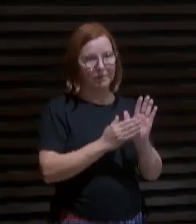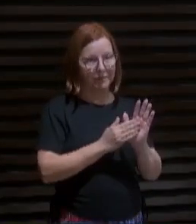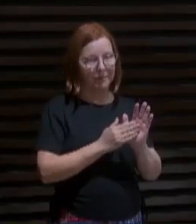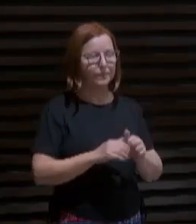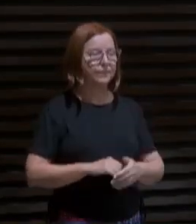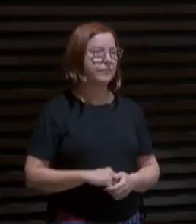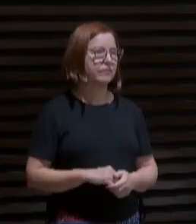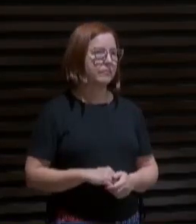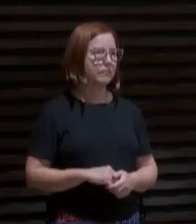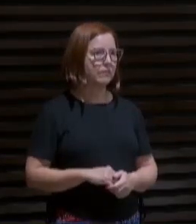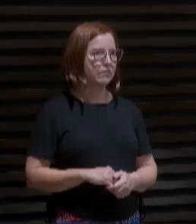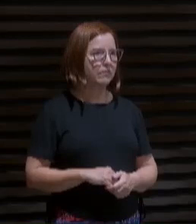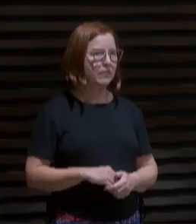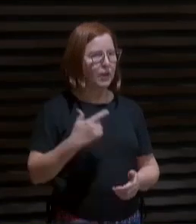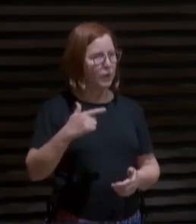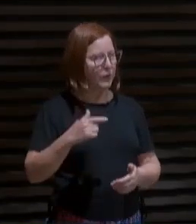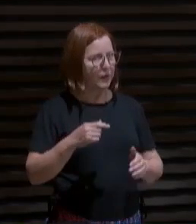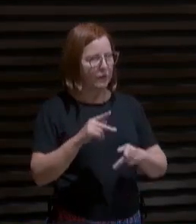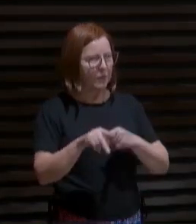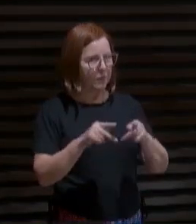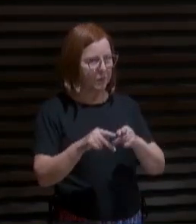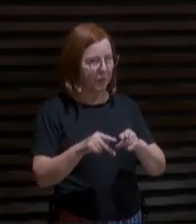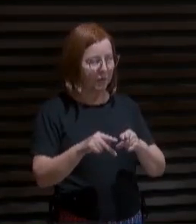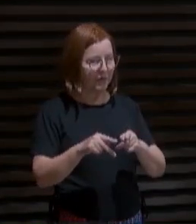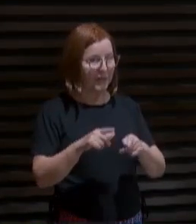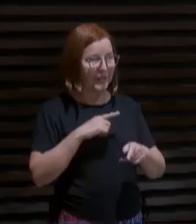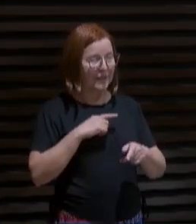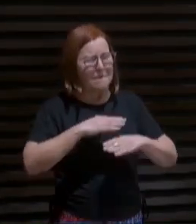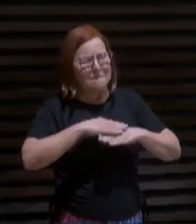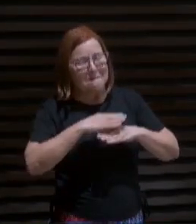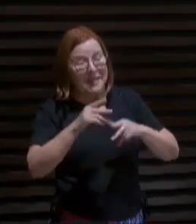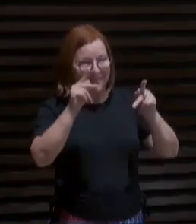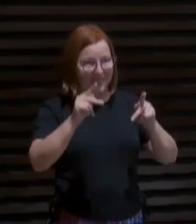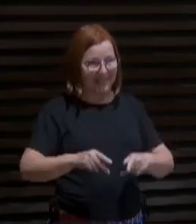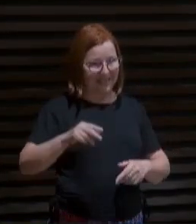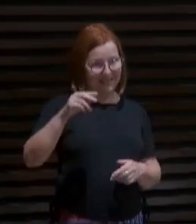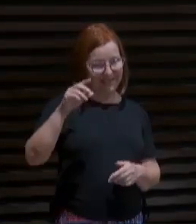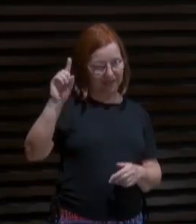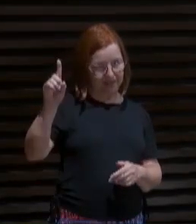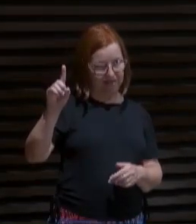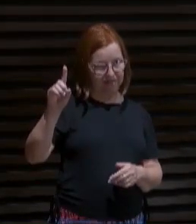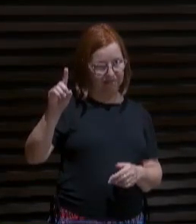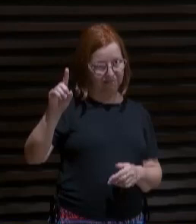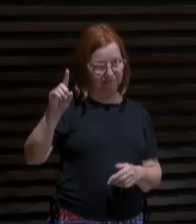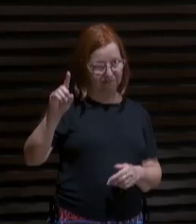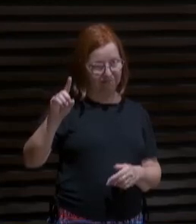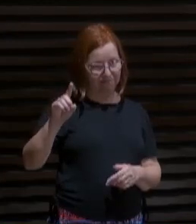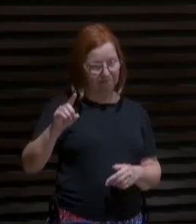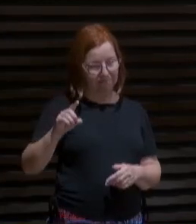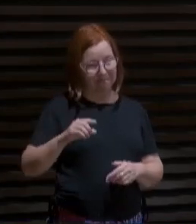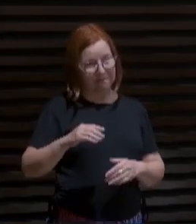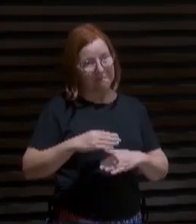E não houve povo que mais teve a presença de Deus e que mais briga contra a vontade de Deus